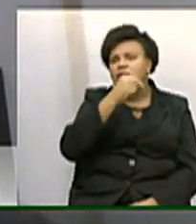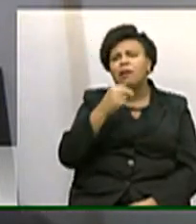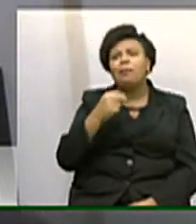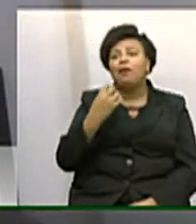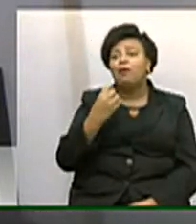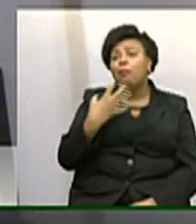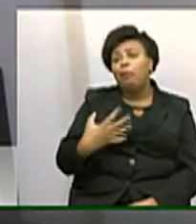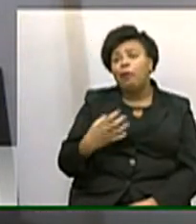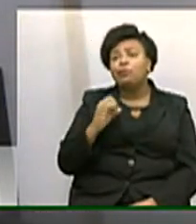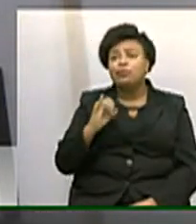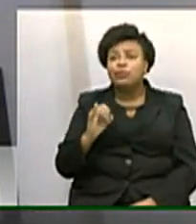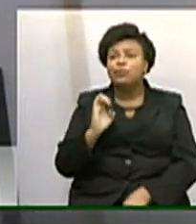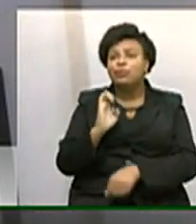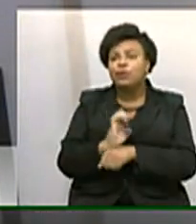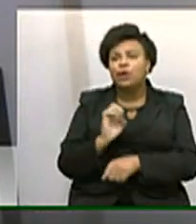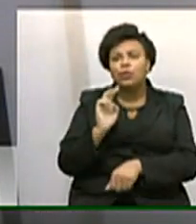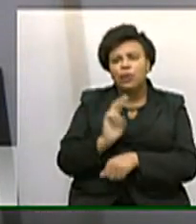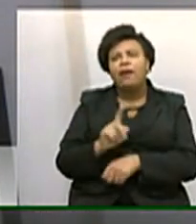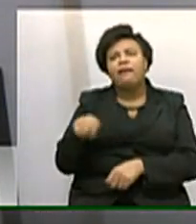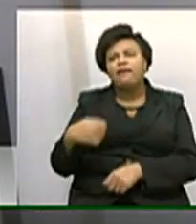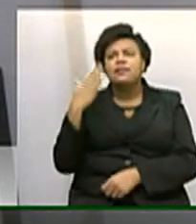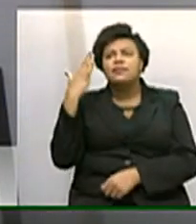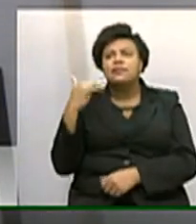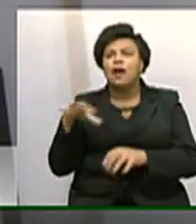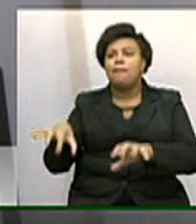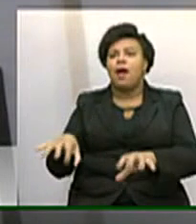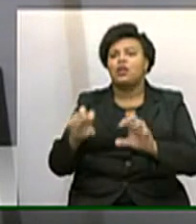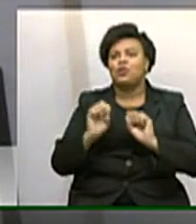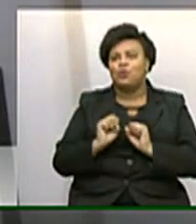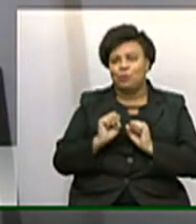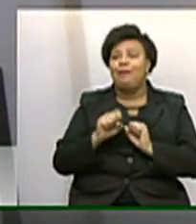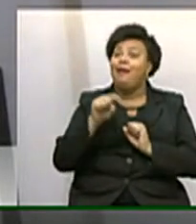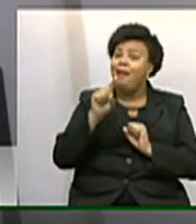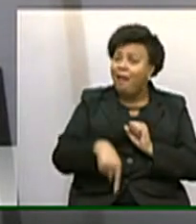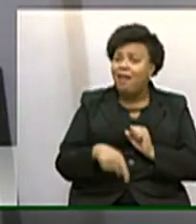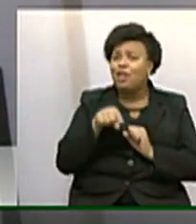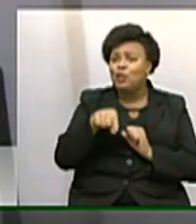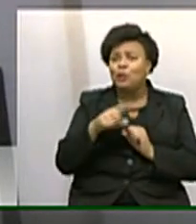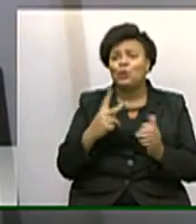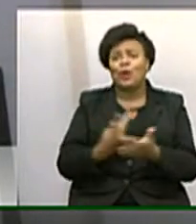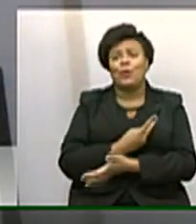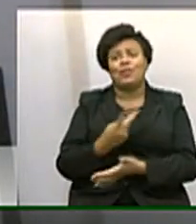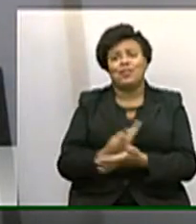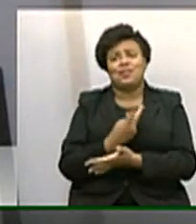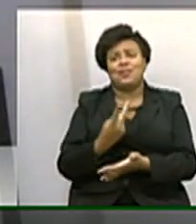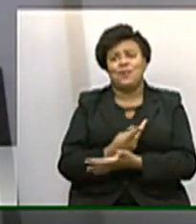já que o Estado não cuida, vamos, quem sabe, nós cuidar. É isso que está acontecendo. Então,